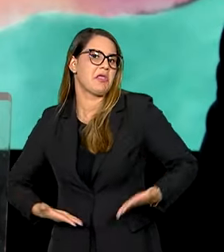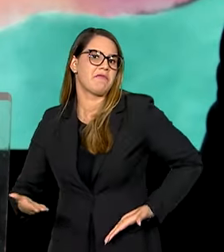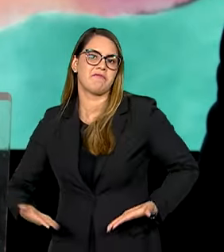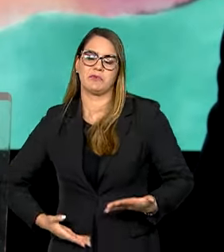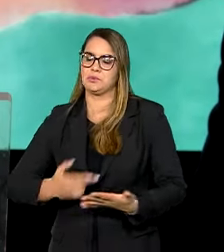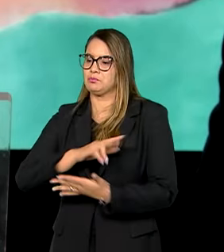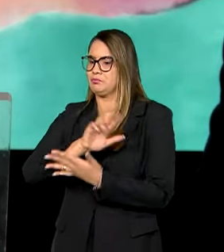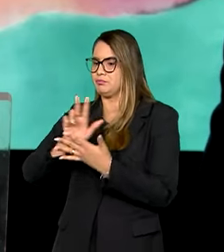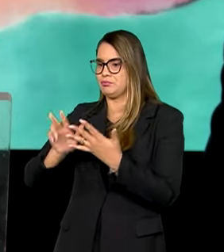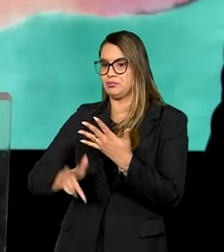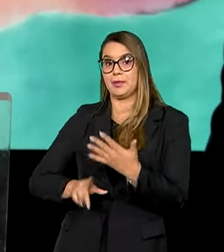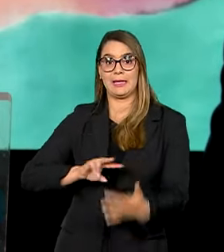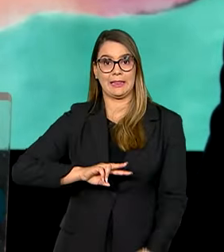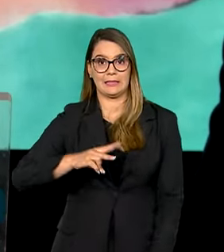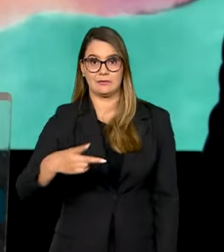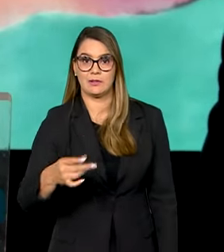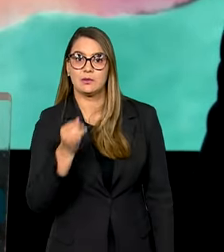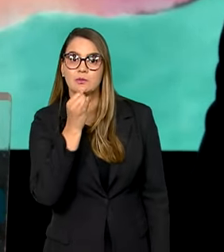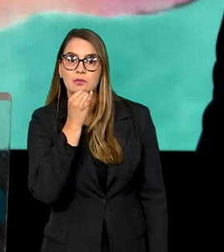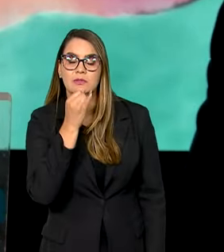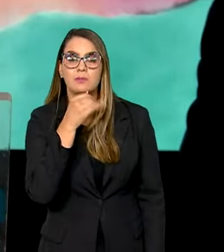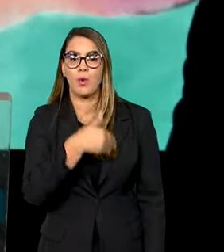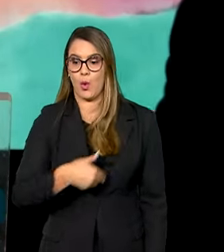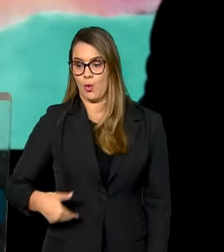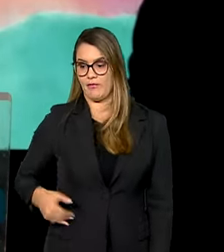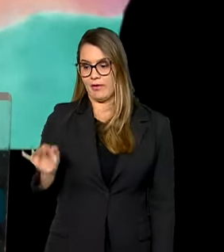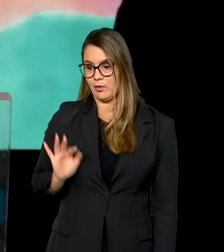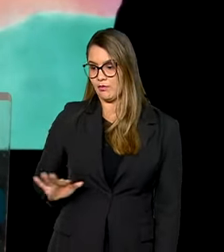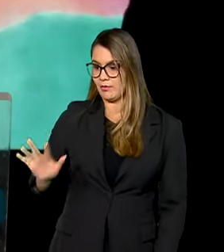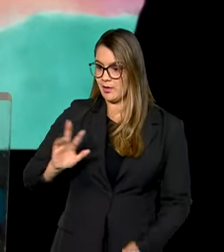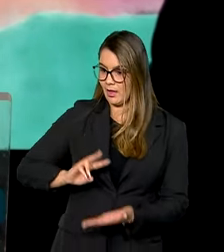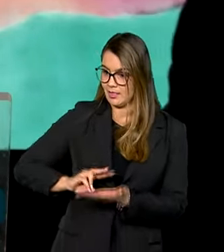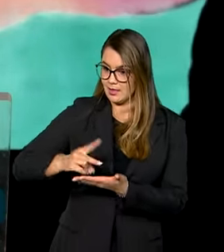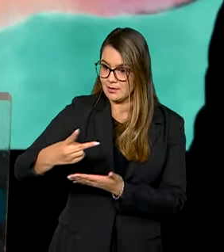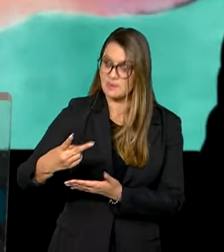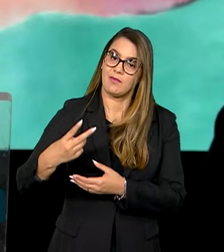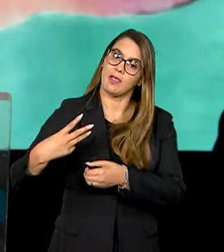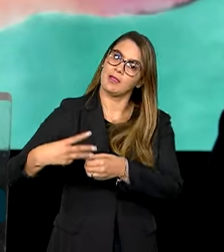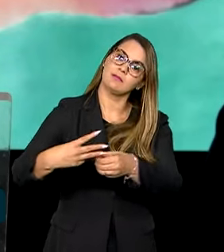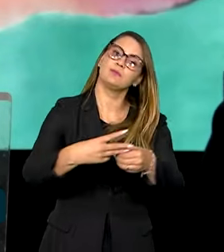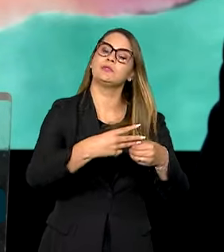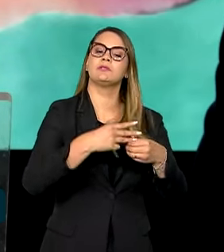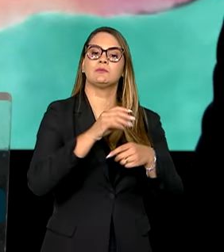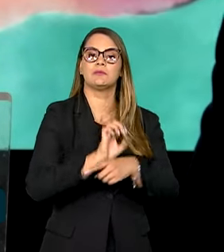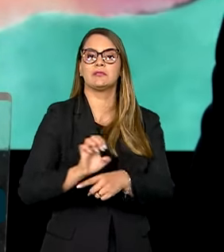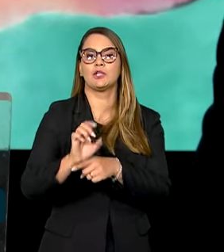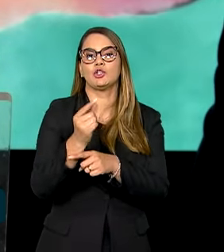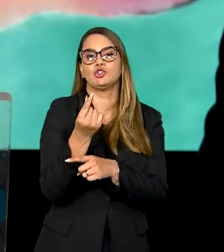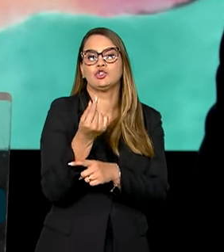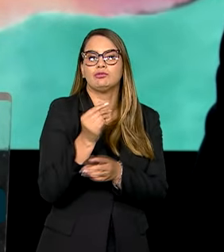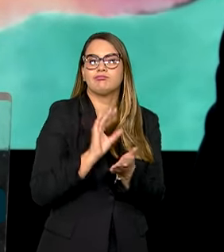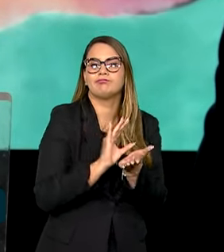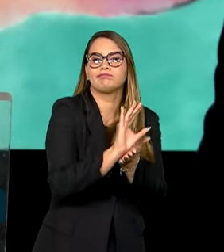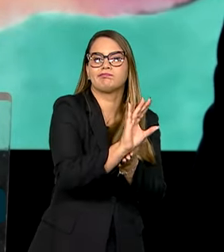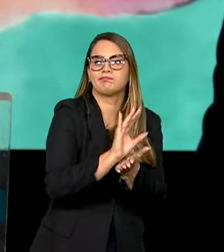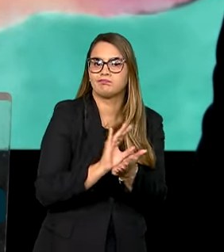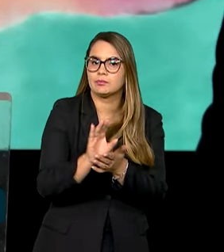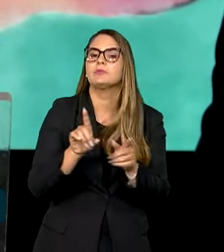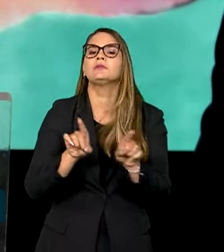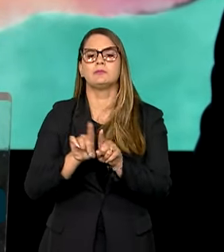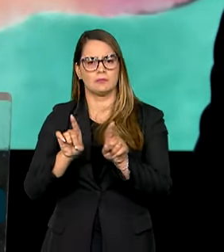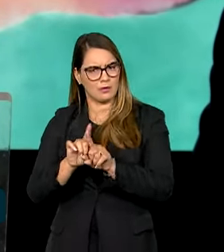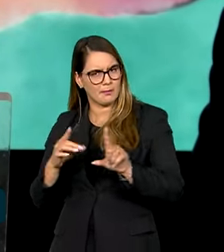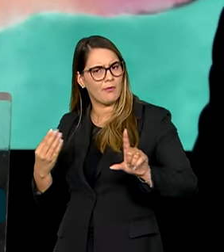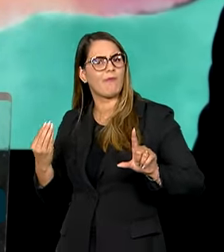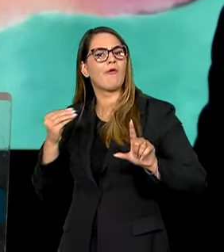e transferências. Por exemplo, o governo federal transfere para estados e municípios um conjunto de recursos que também estarão lá